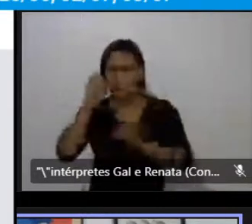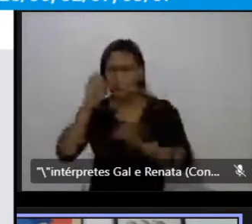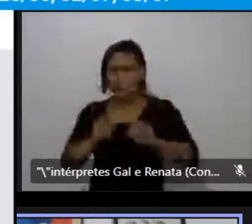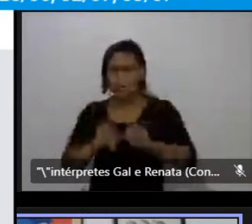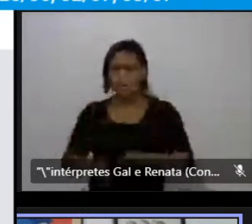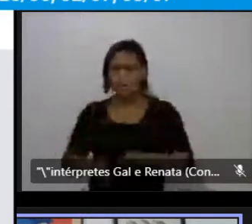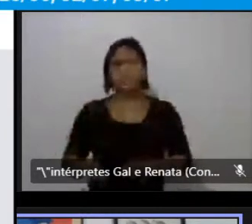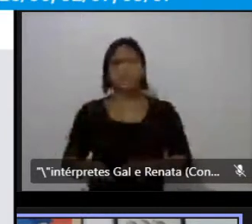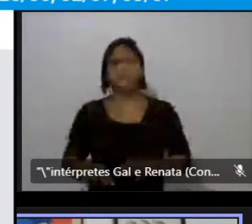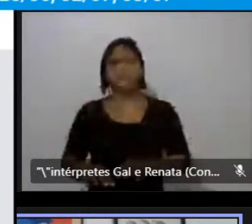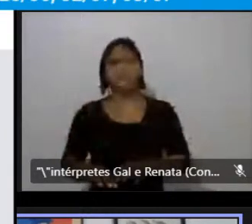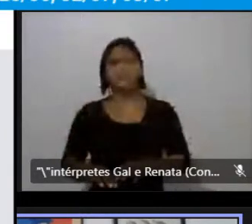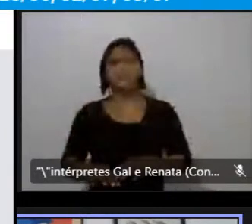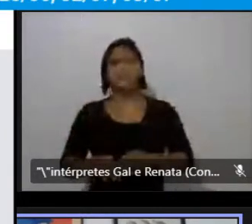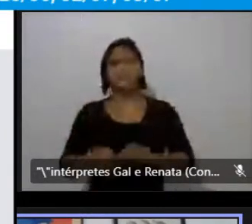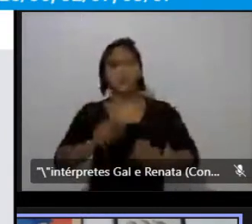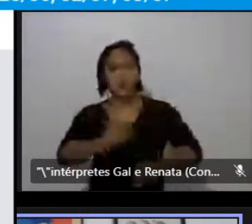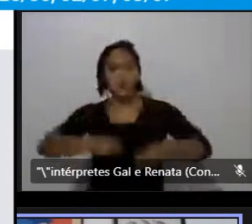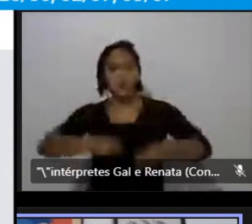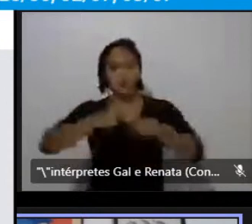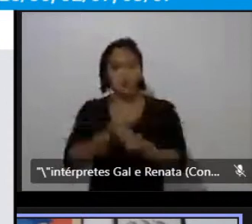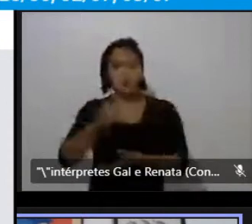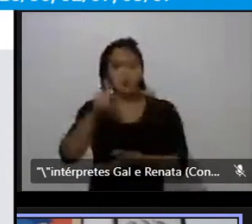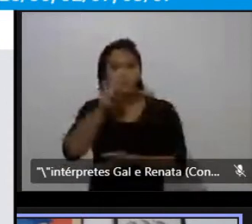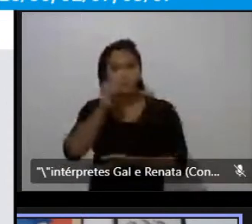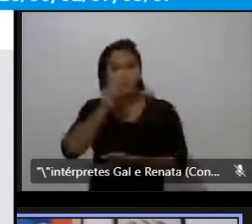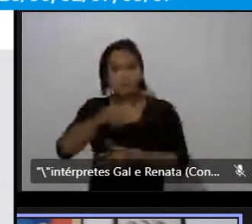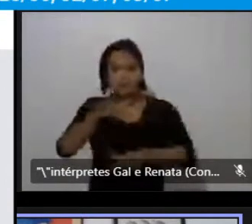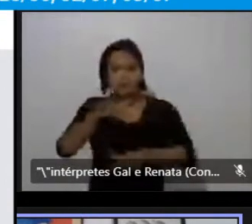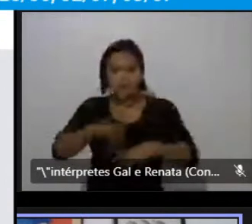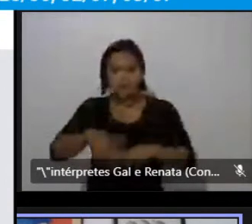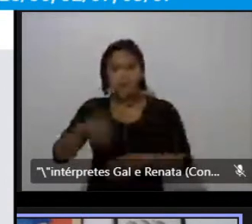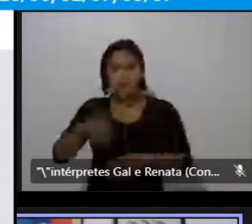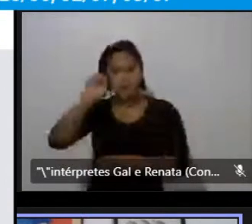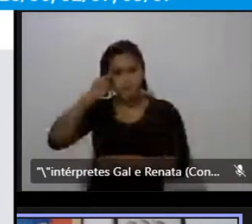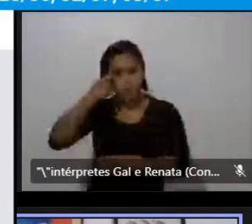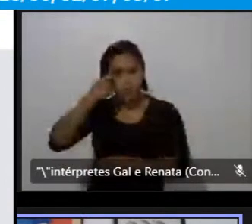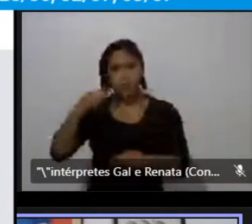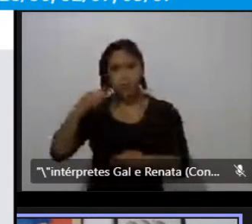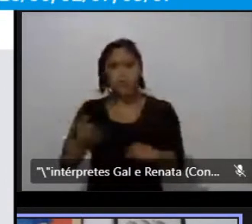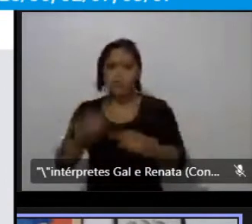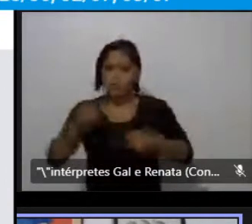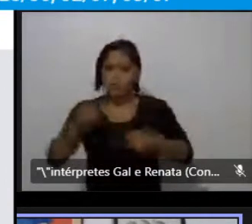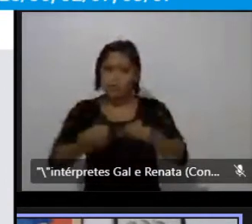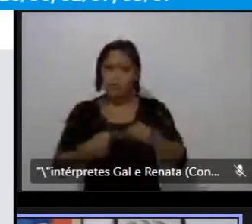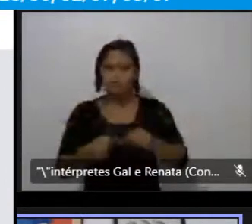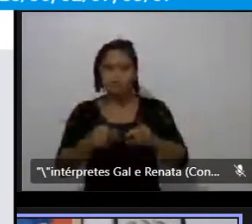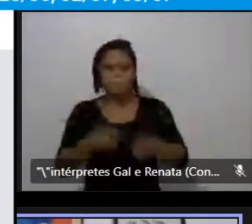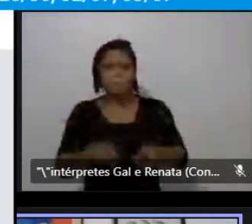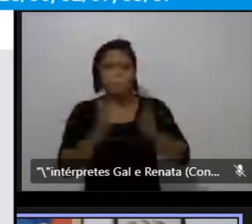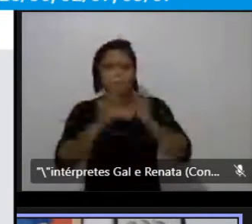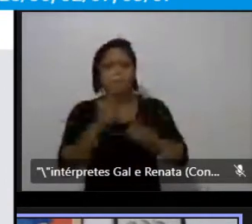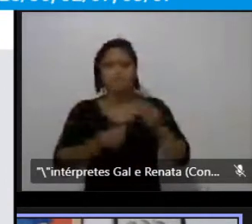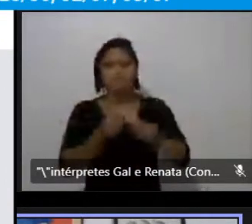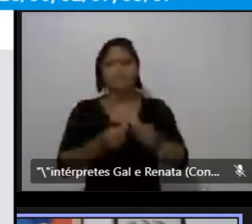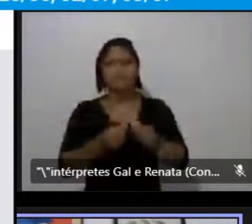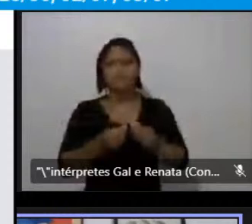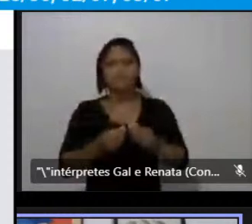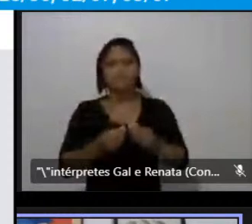feminismo, LGBT, político, movimento negro. Identificaram como eles estão articulados, né, nesses territórios, no